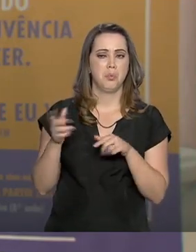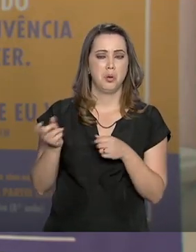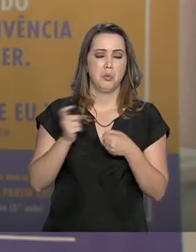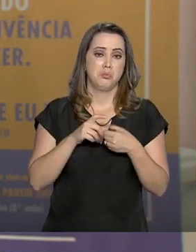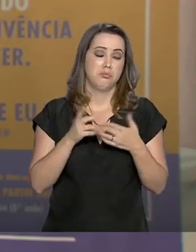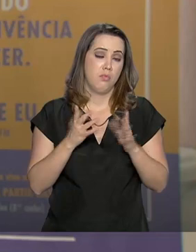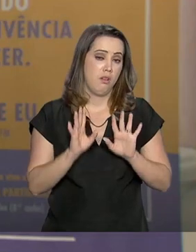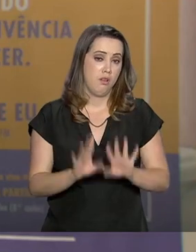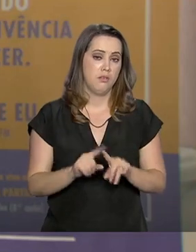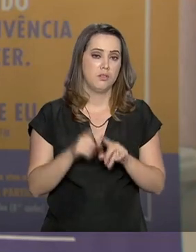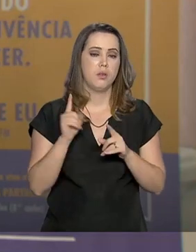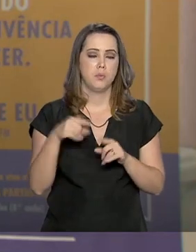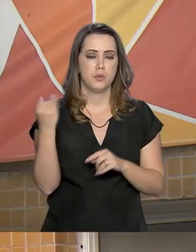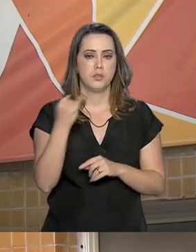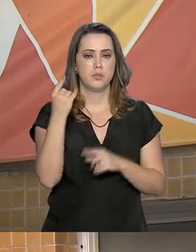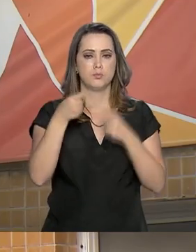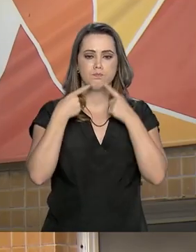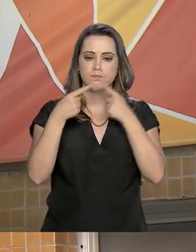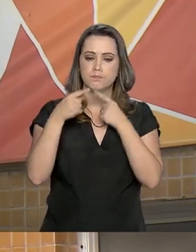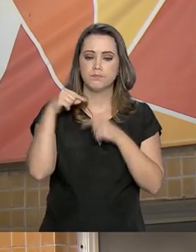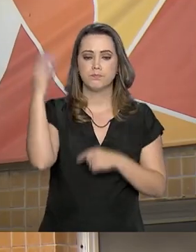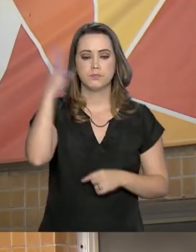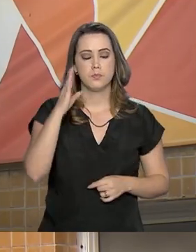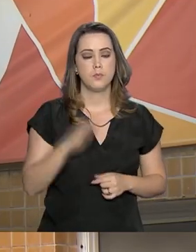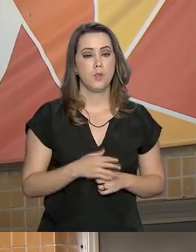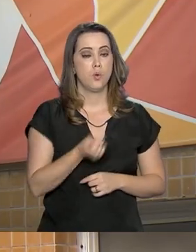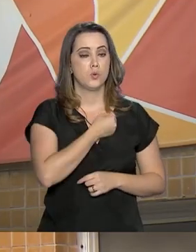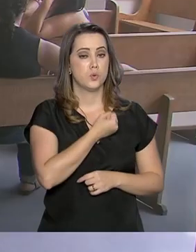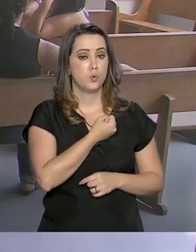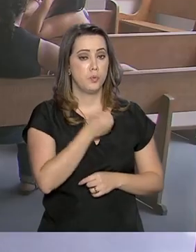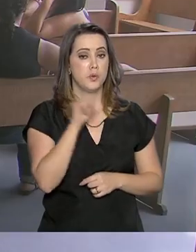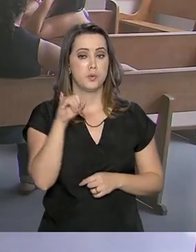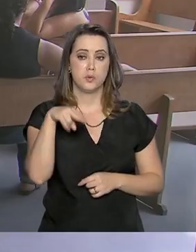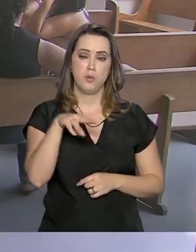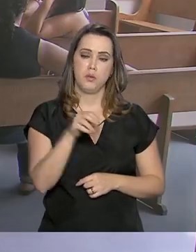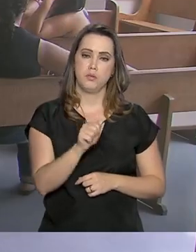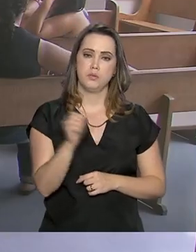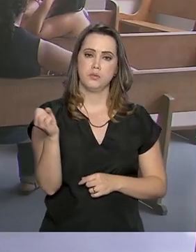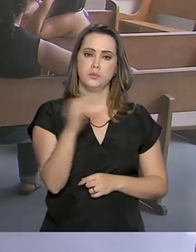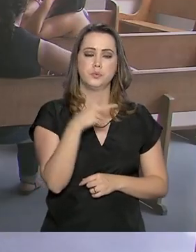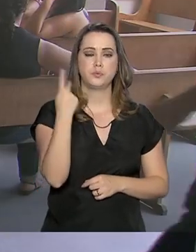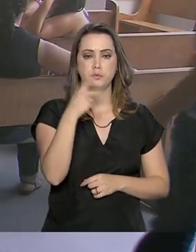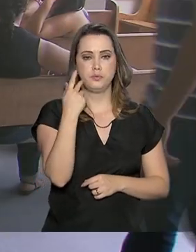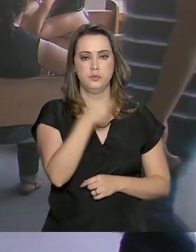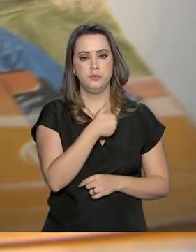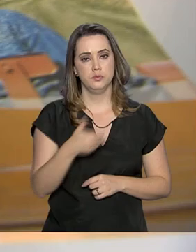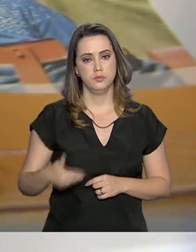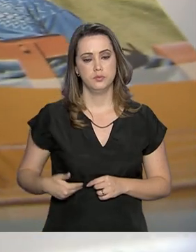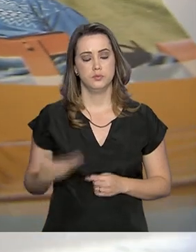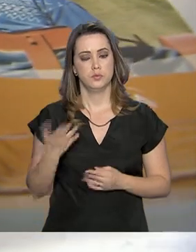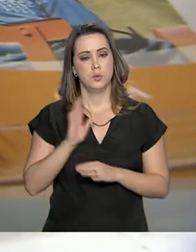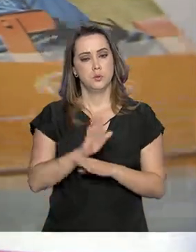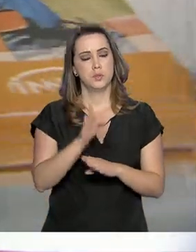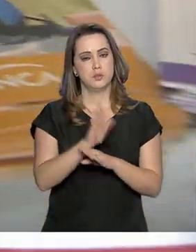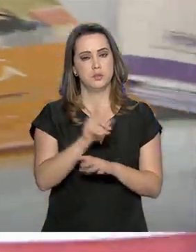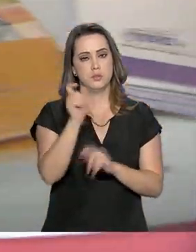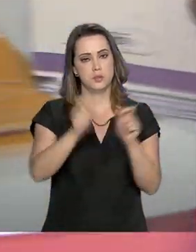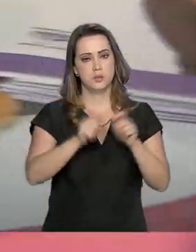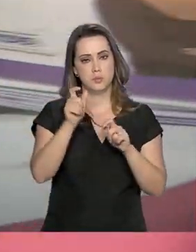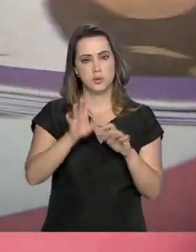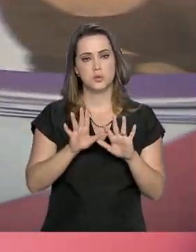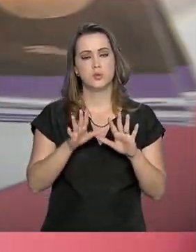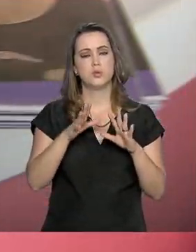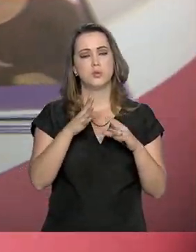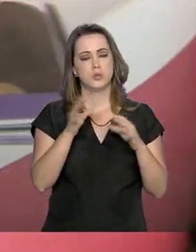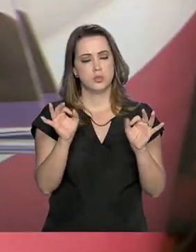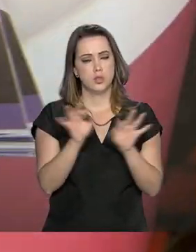gente comece a discutir aqui no Brasil também. Com os números da pesquisa, o INCA vai criar novas políticas públicas para ajudar quem já concluiu